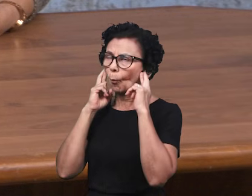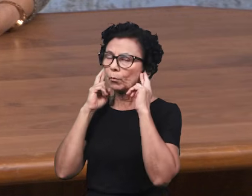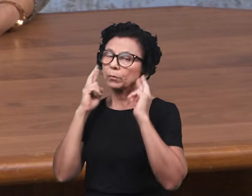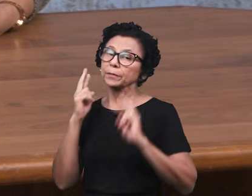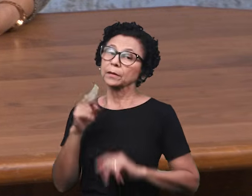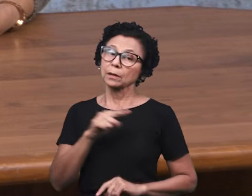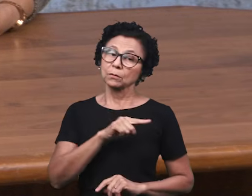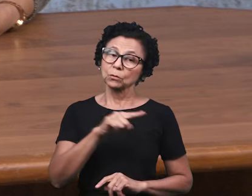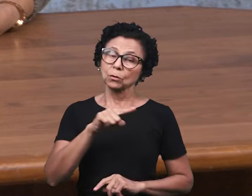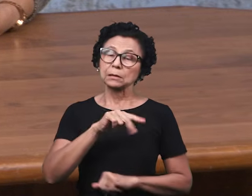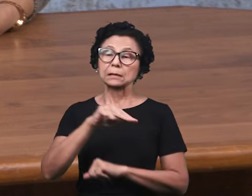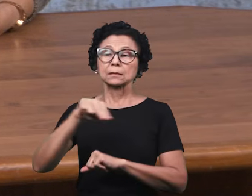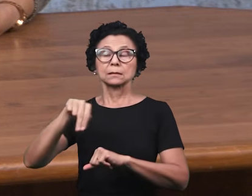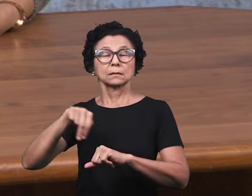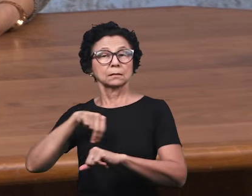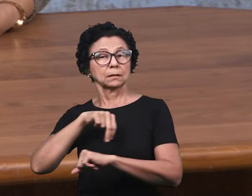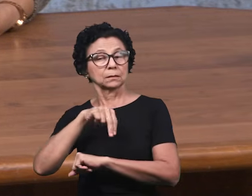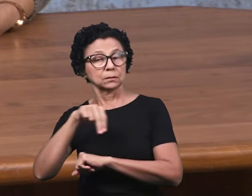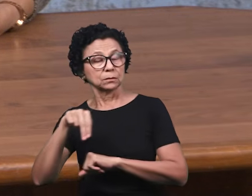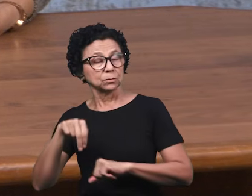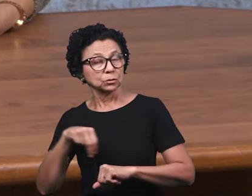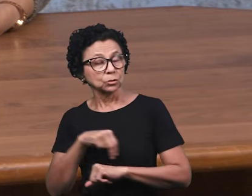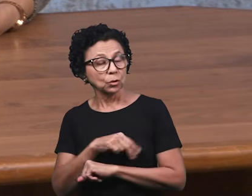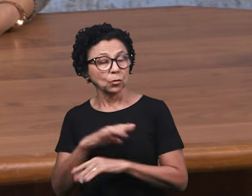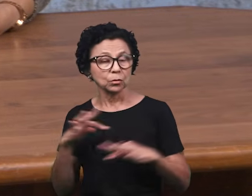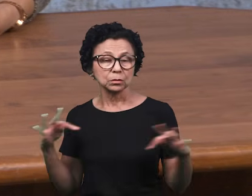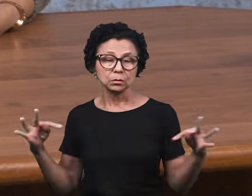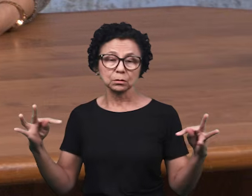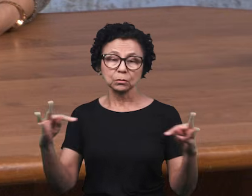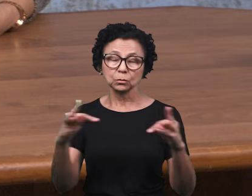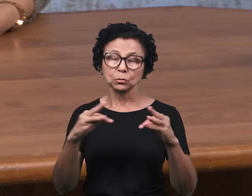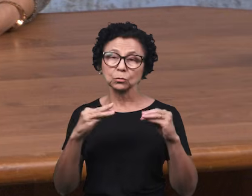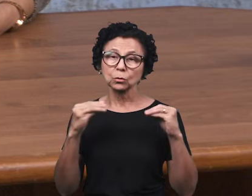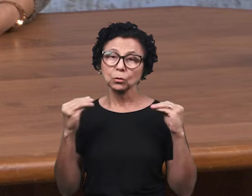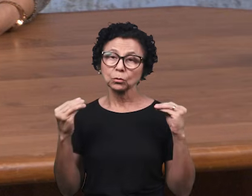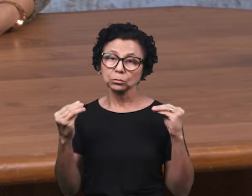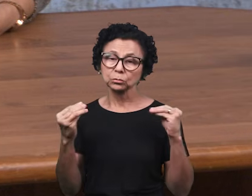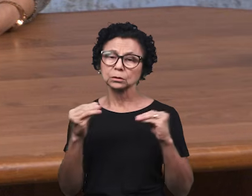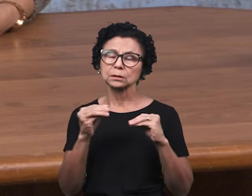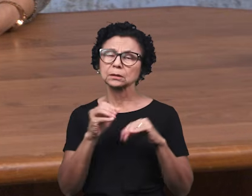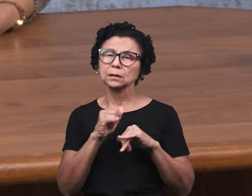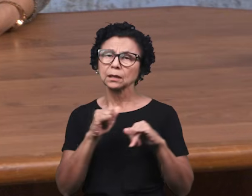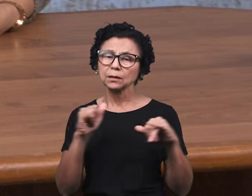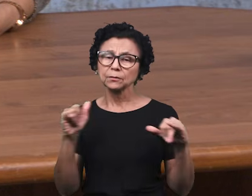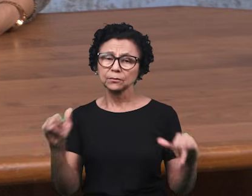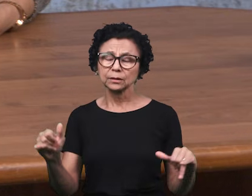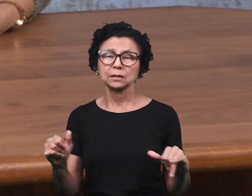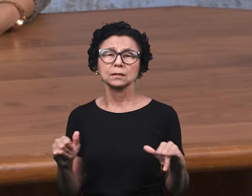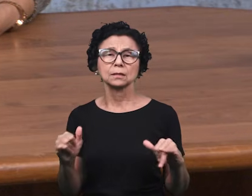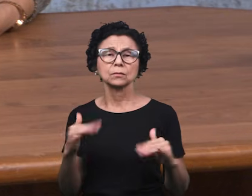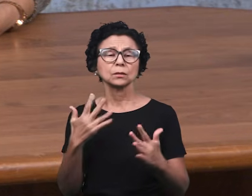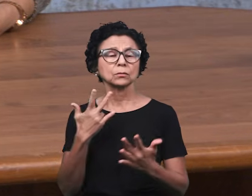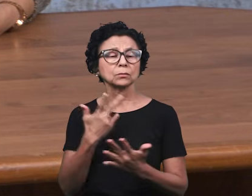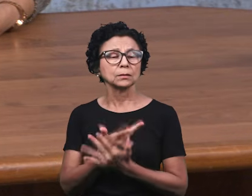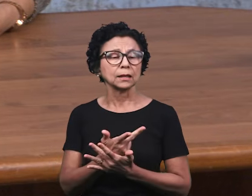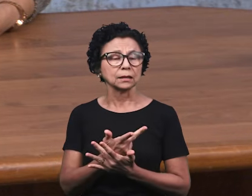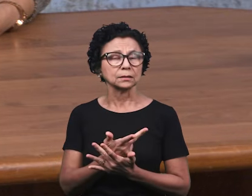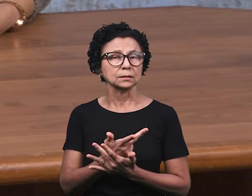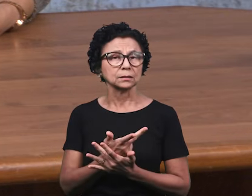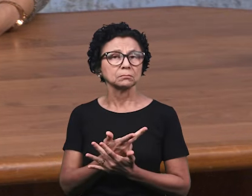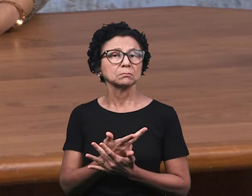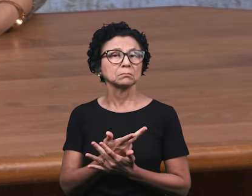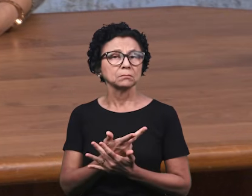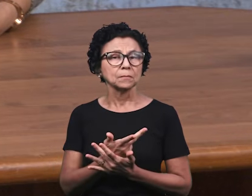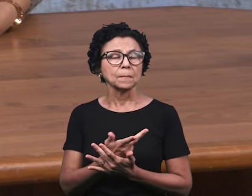nações, e informa-te tu, ó congregação, do que se faz entre eles.